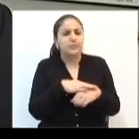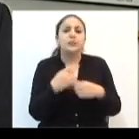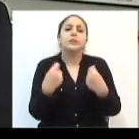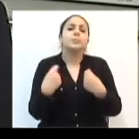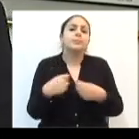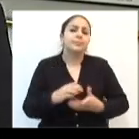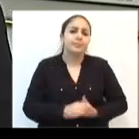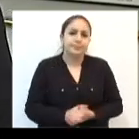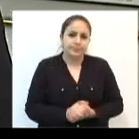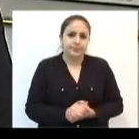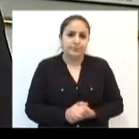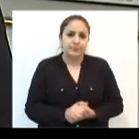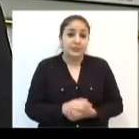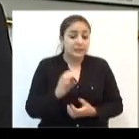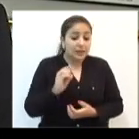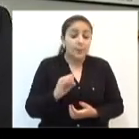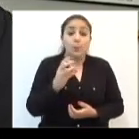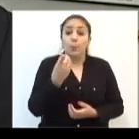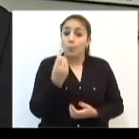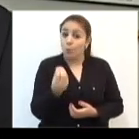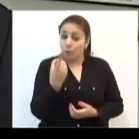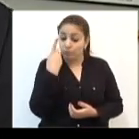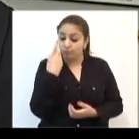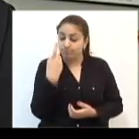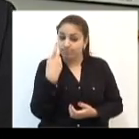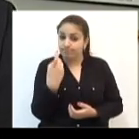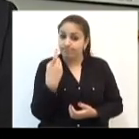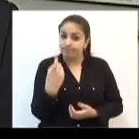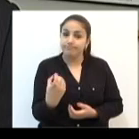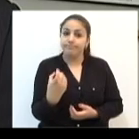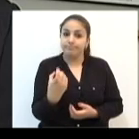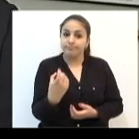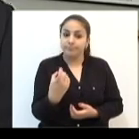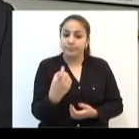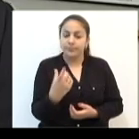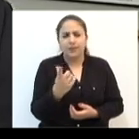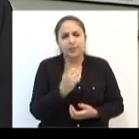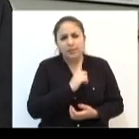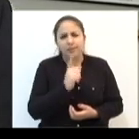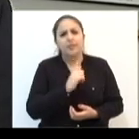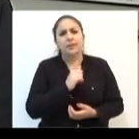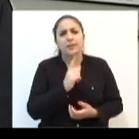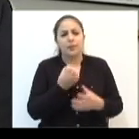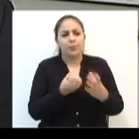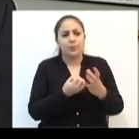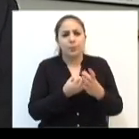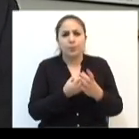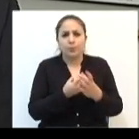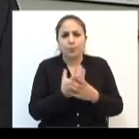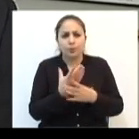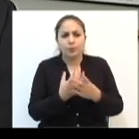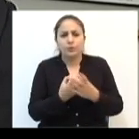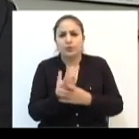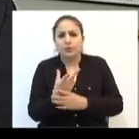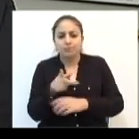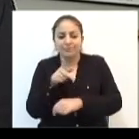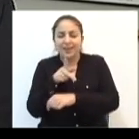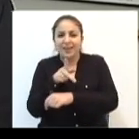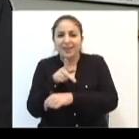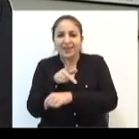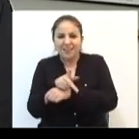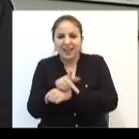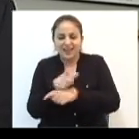que seria muito interessante fabricar, gravar fitas